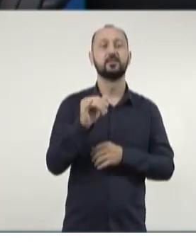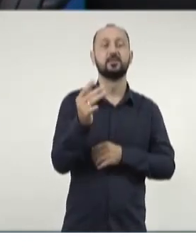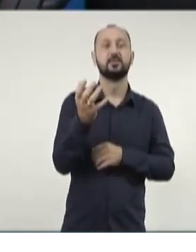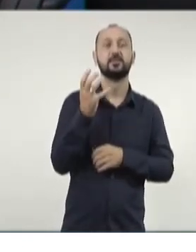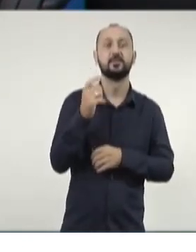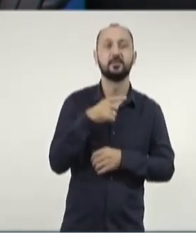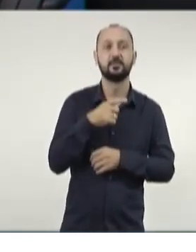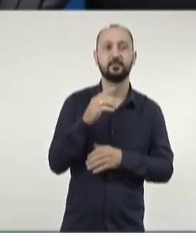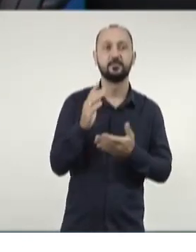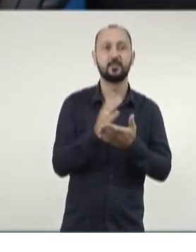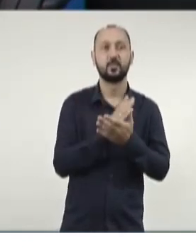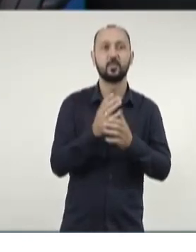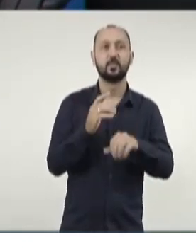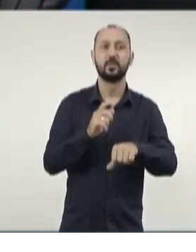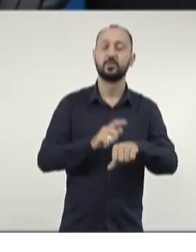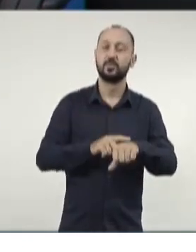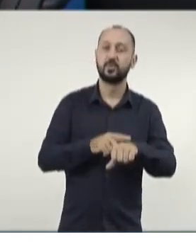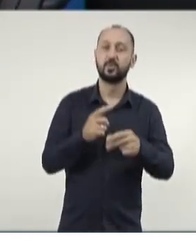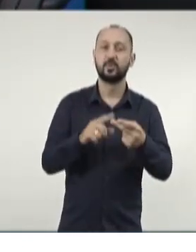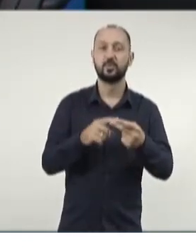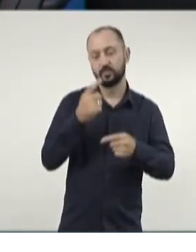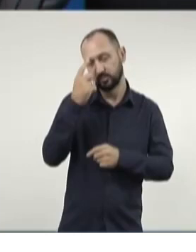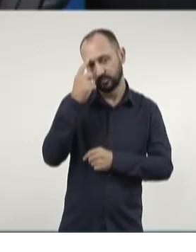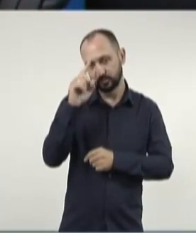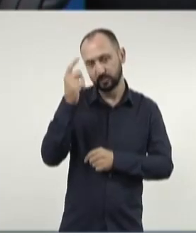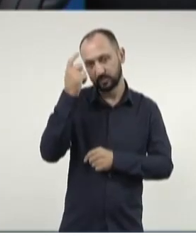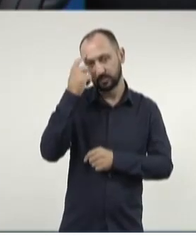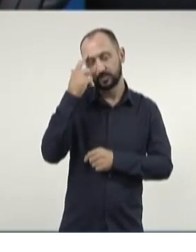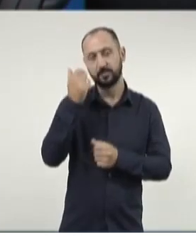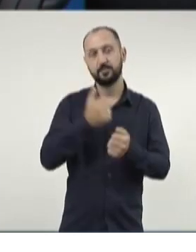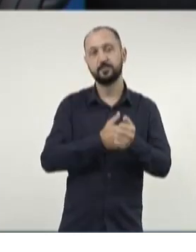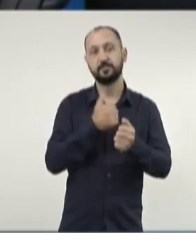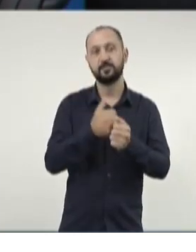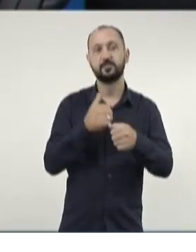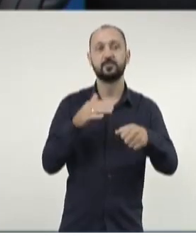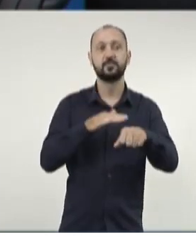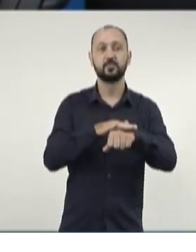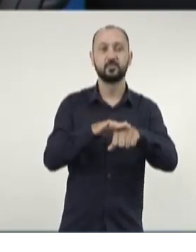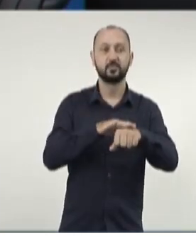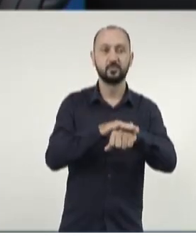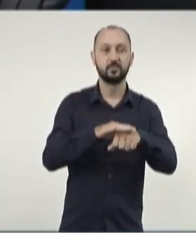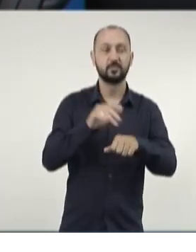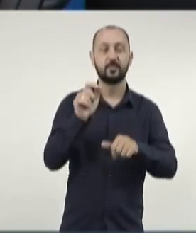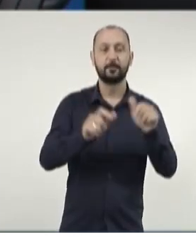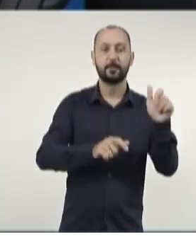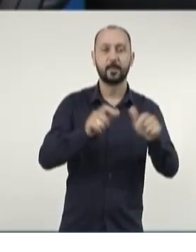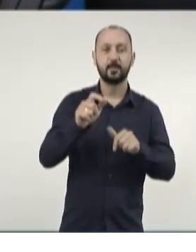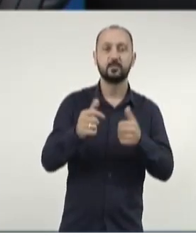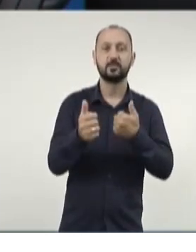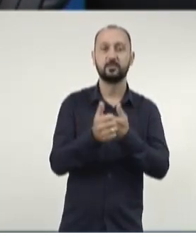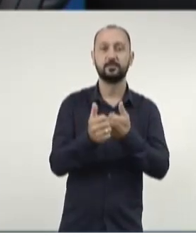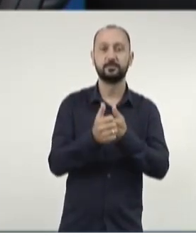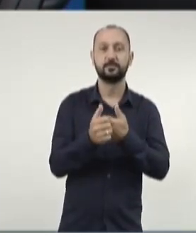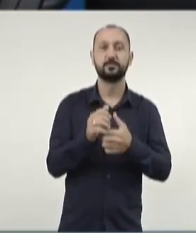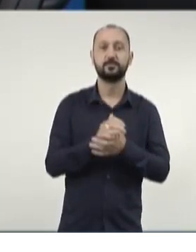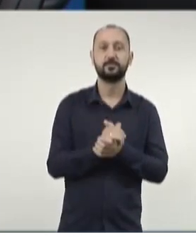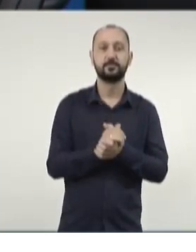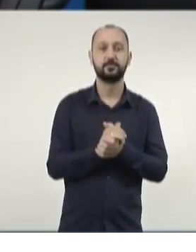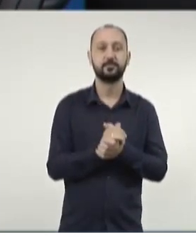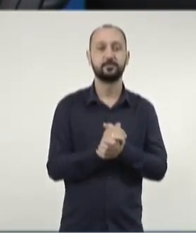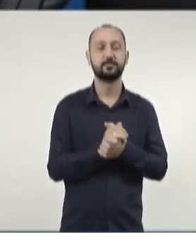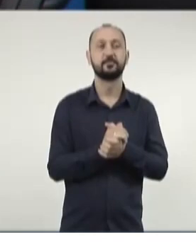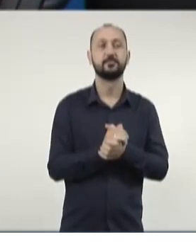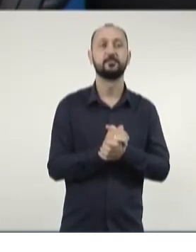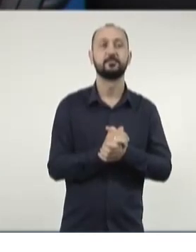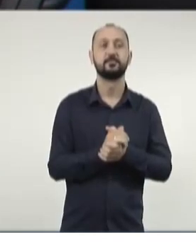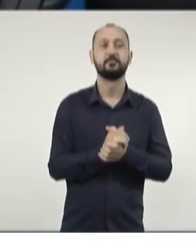quer ter algumas horas, um dia para pensar sobre isso, conversar com as pessoas próximas e tal, né?